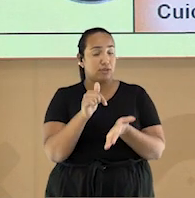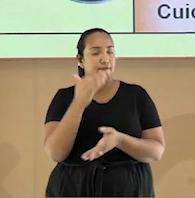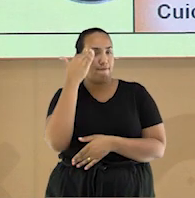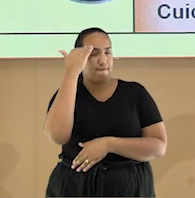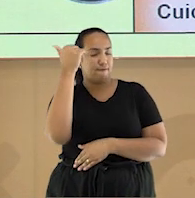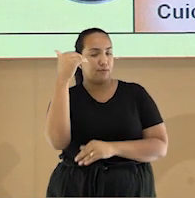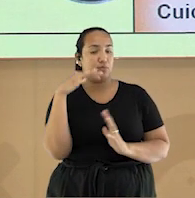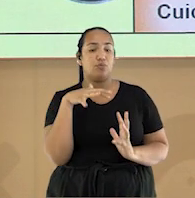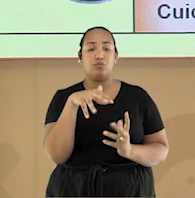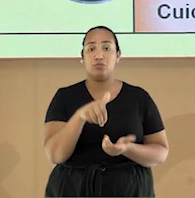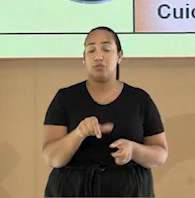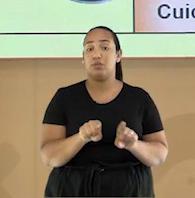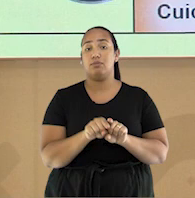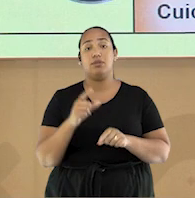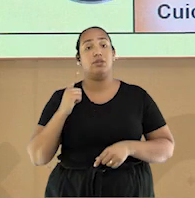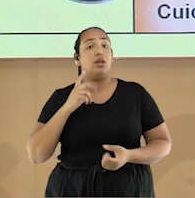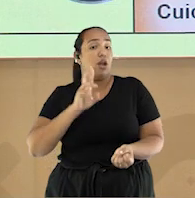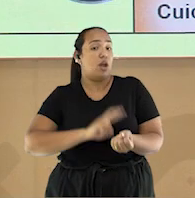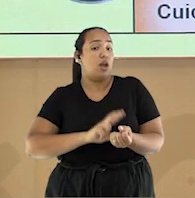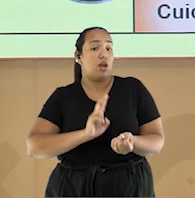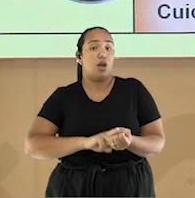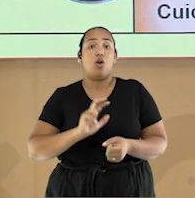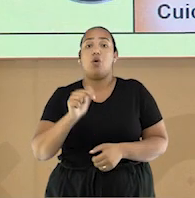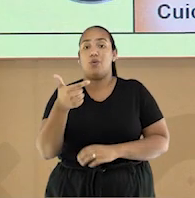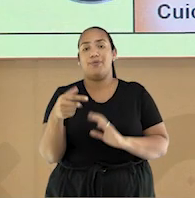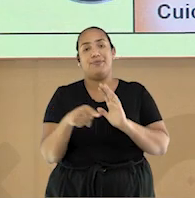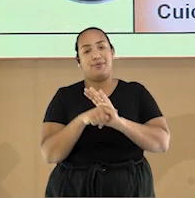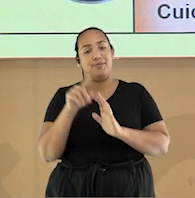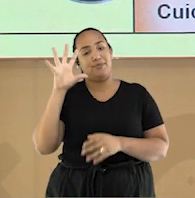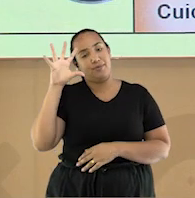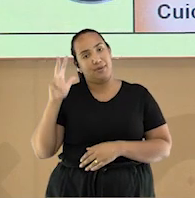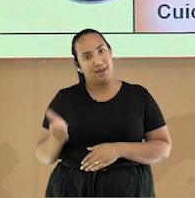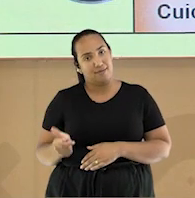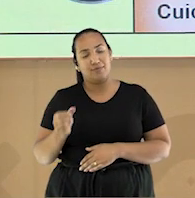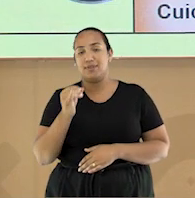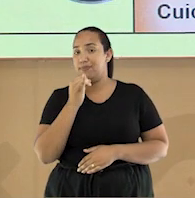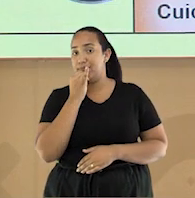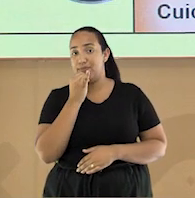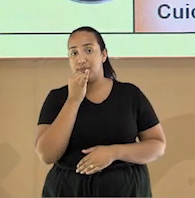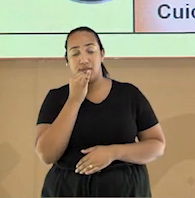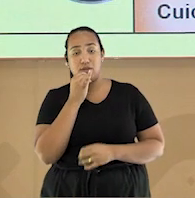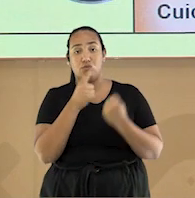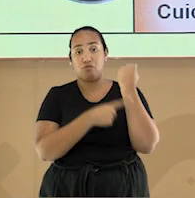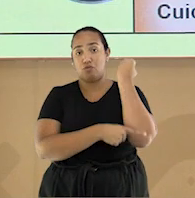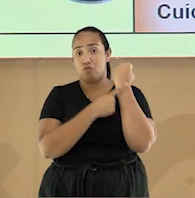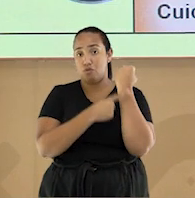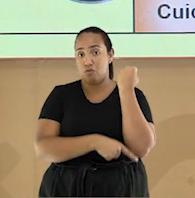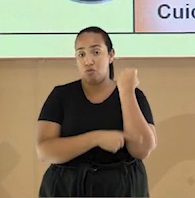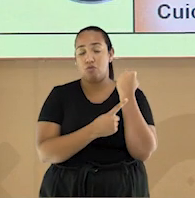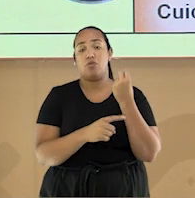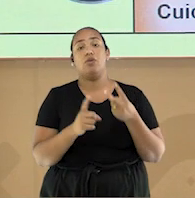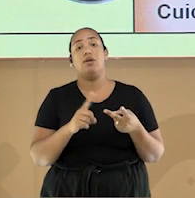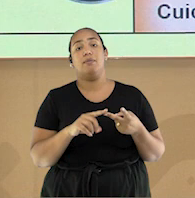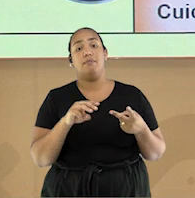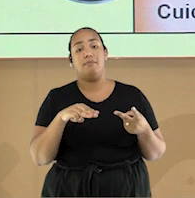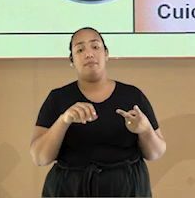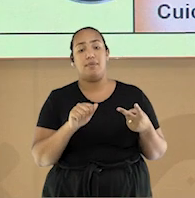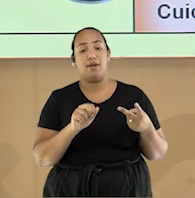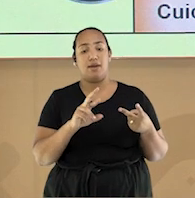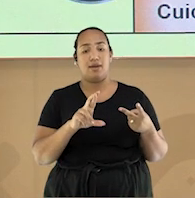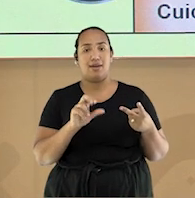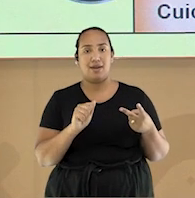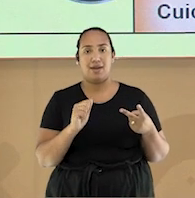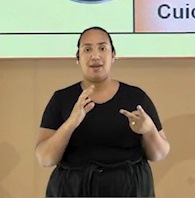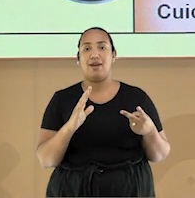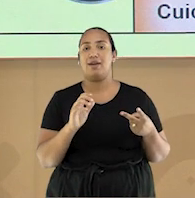outros ritmos também vieram da Mãe África: maracatu, congada, cavalhada, Moçambique. Além